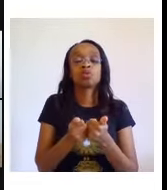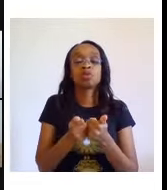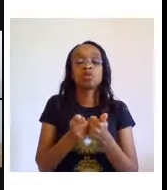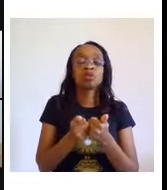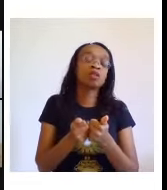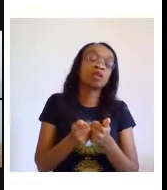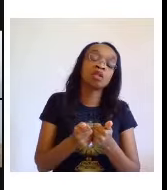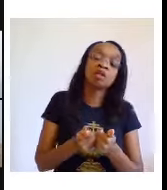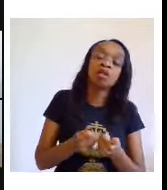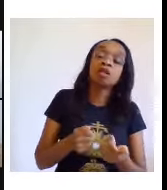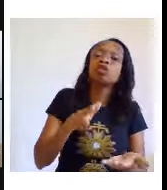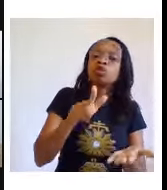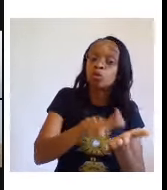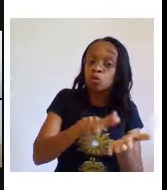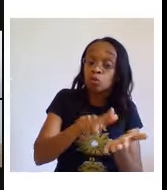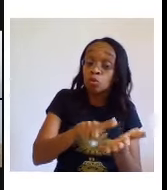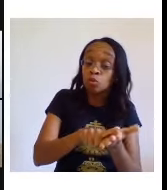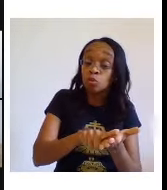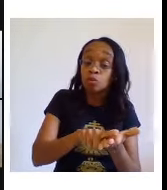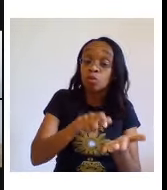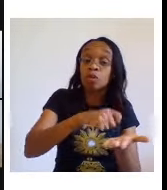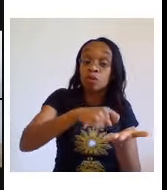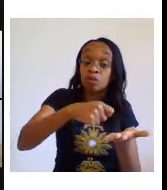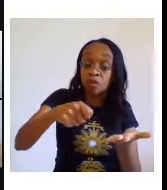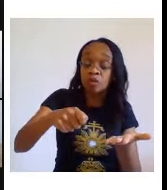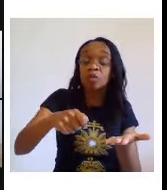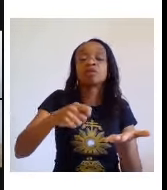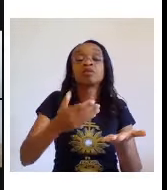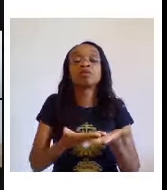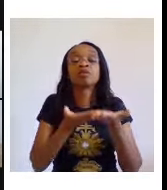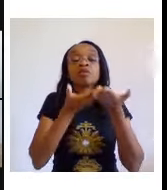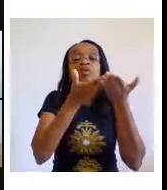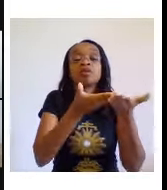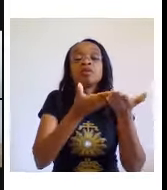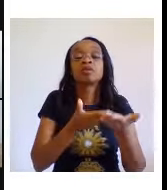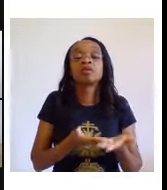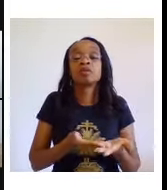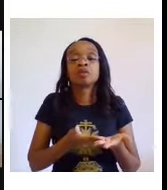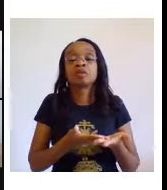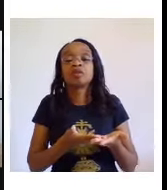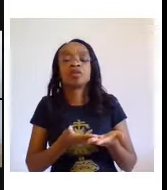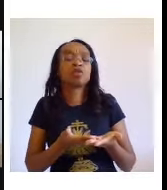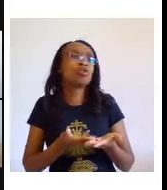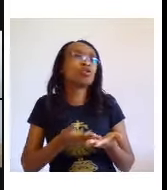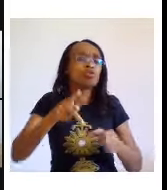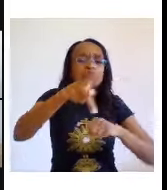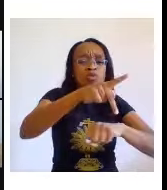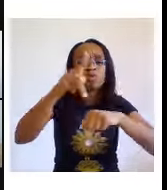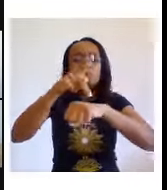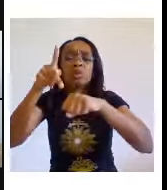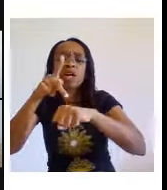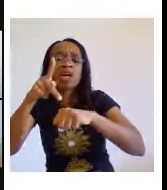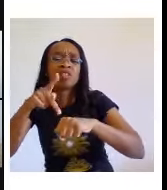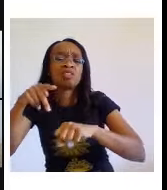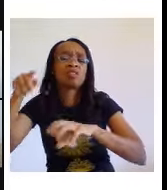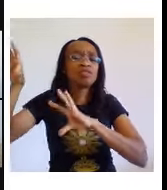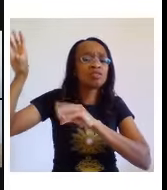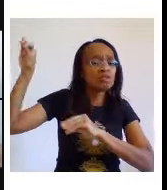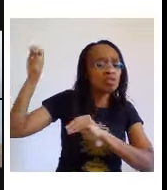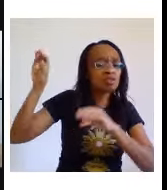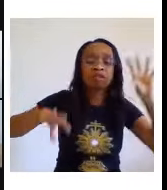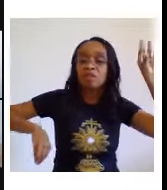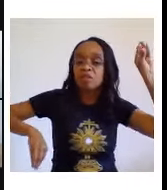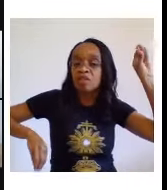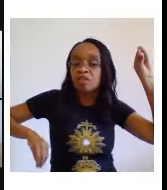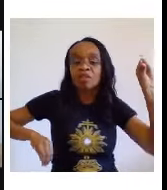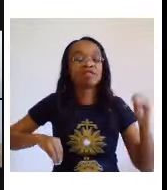os artigos científicos publicados, o meu artigo, o do meu colega da Argentina, do pesquisador que eu